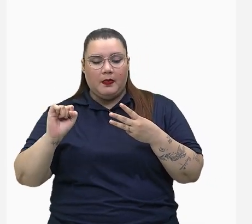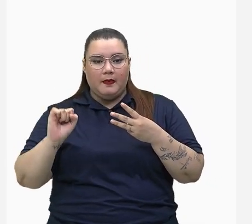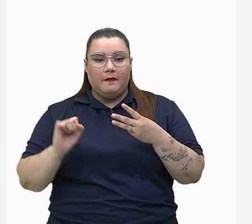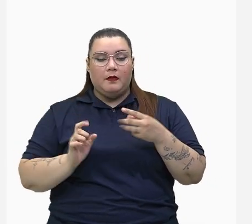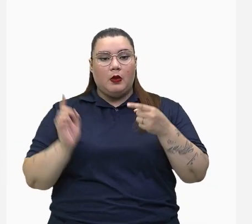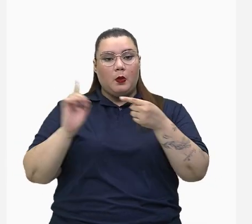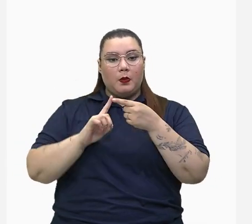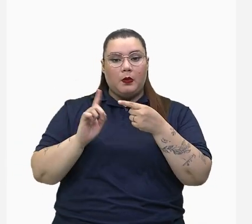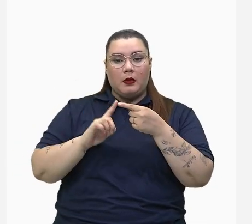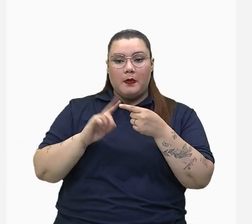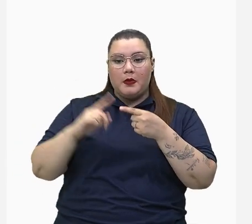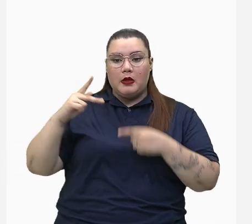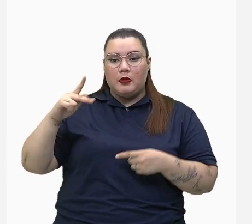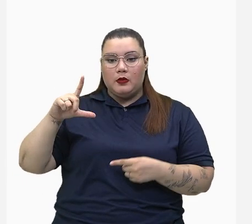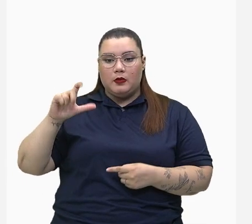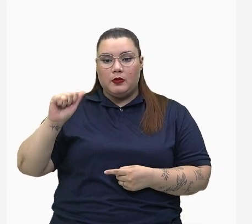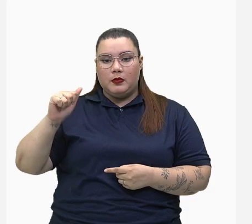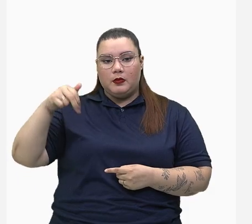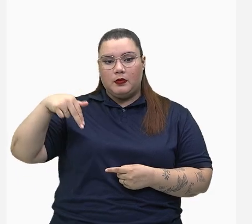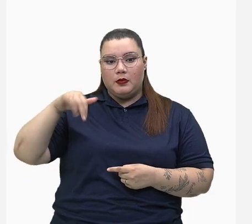as planícies,